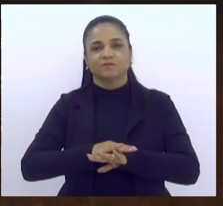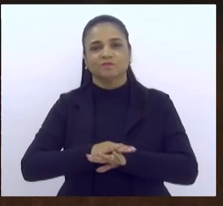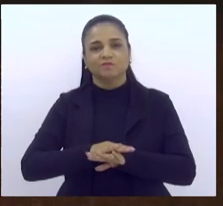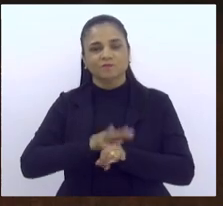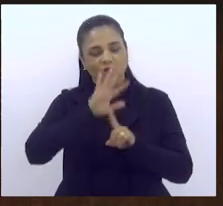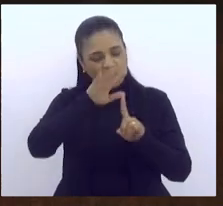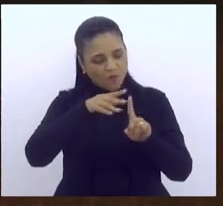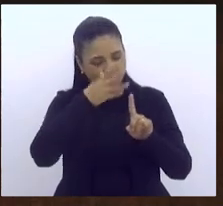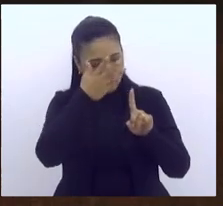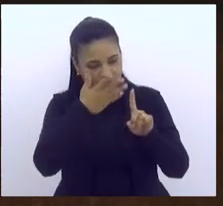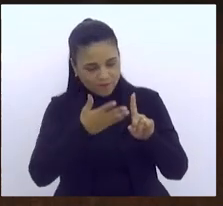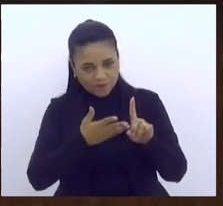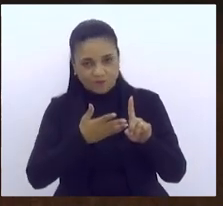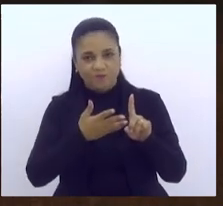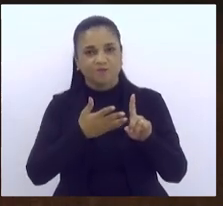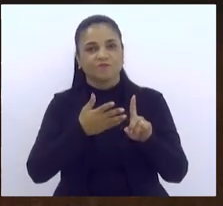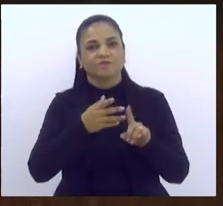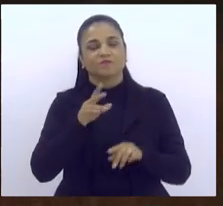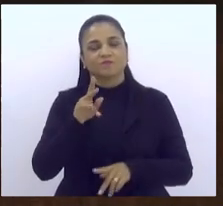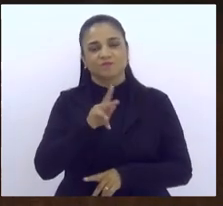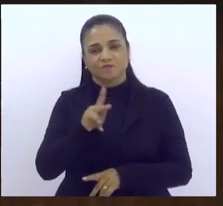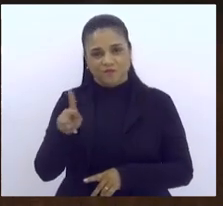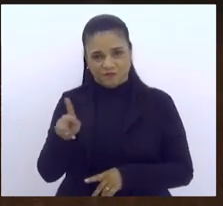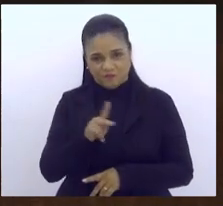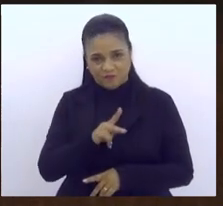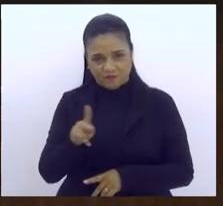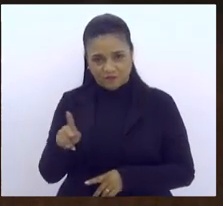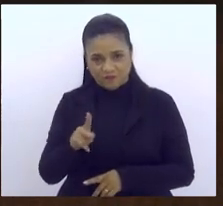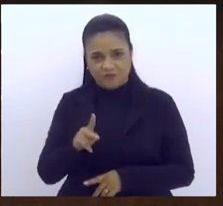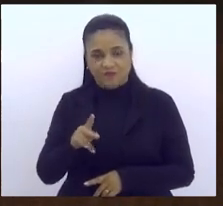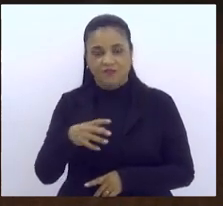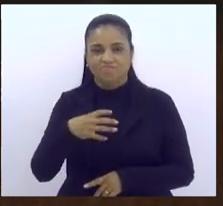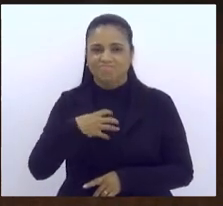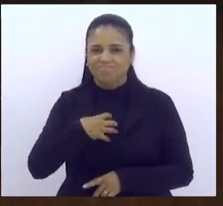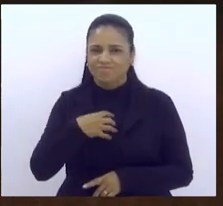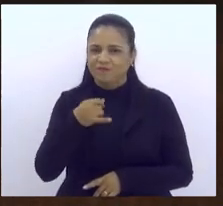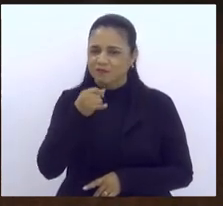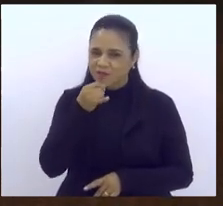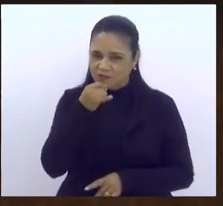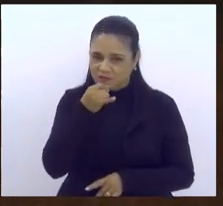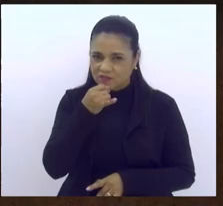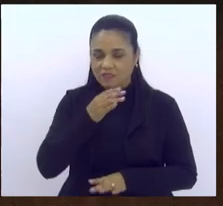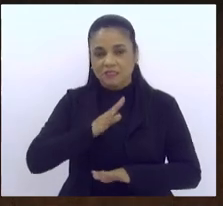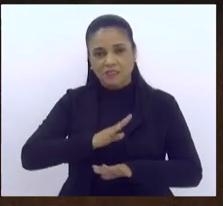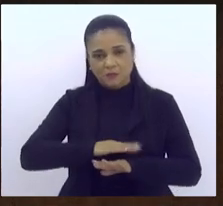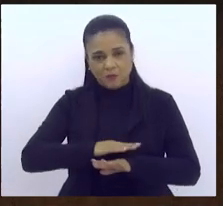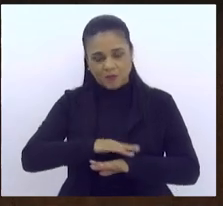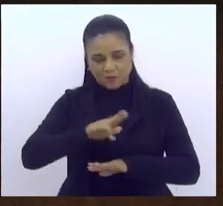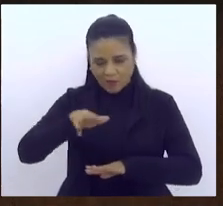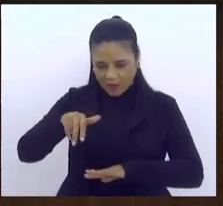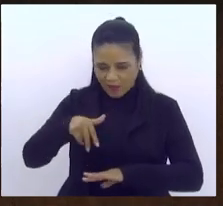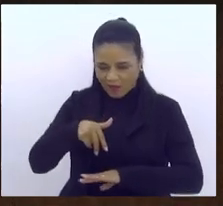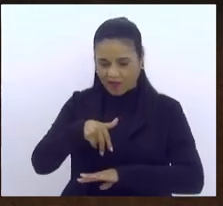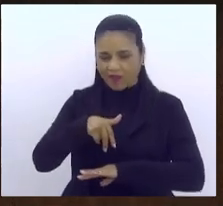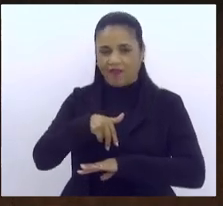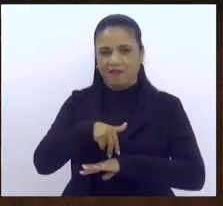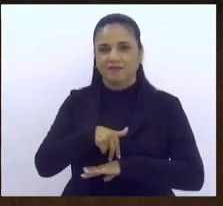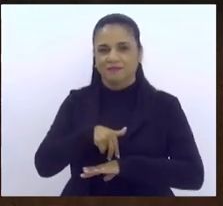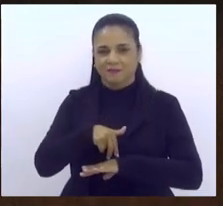prestar essa homenagem a esse nobre professor, da tristeza de, nesse momento, vir aqui fazer